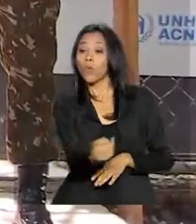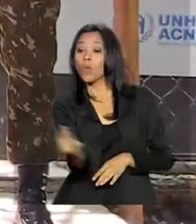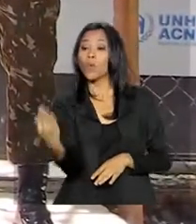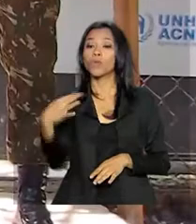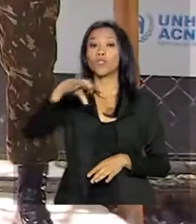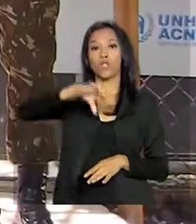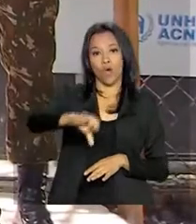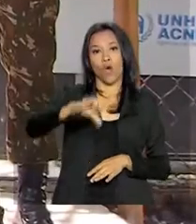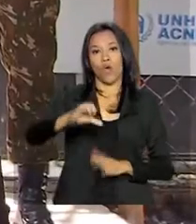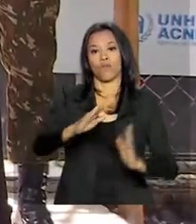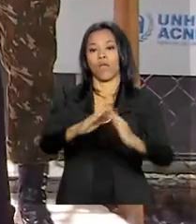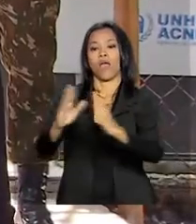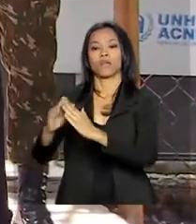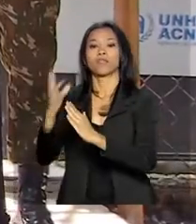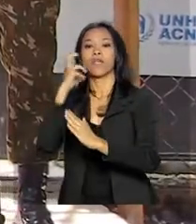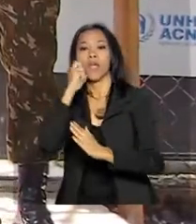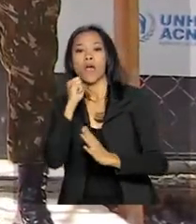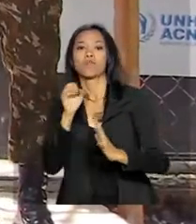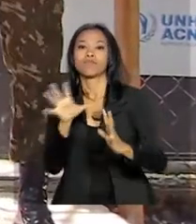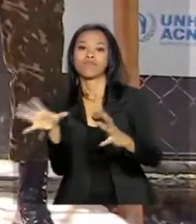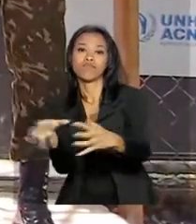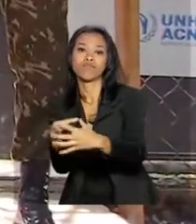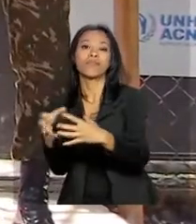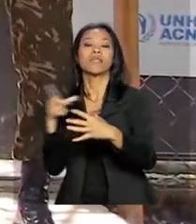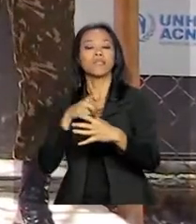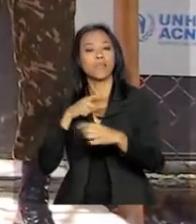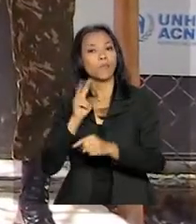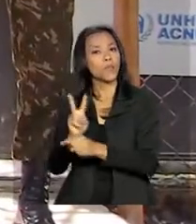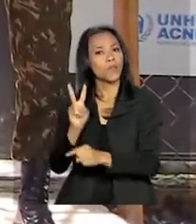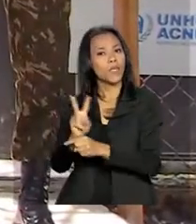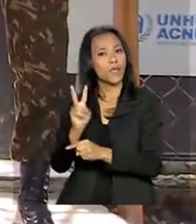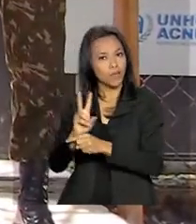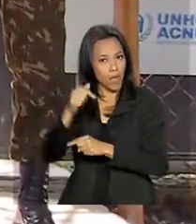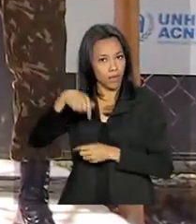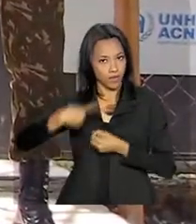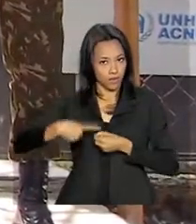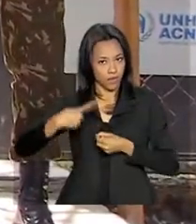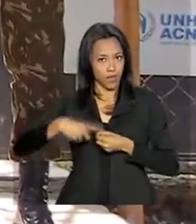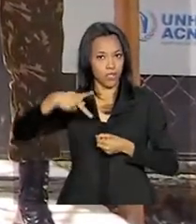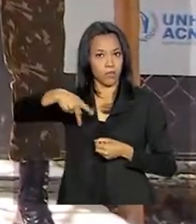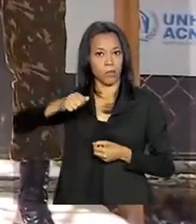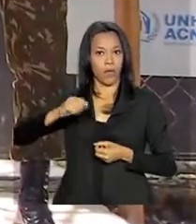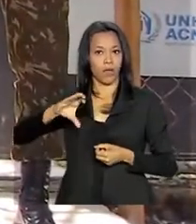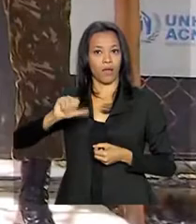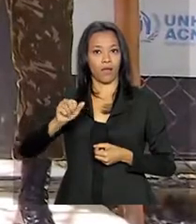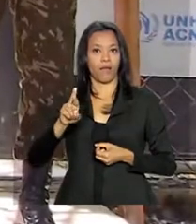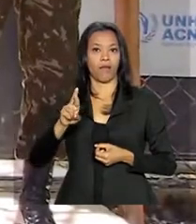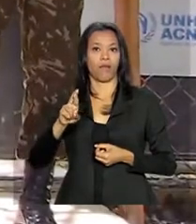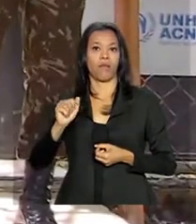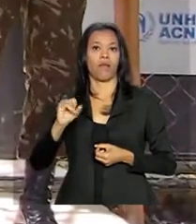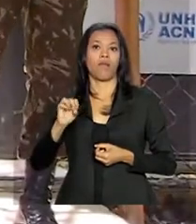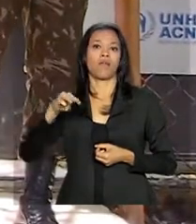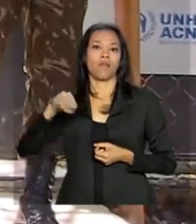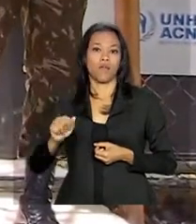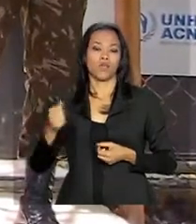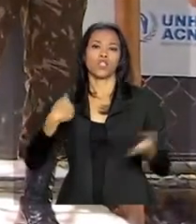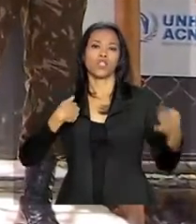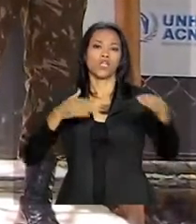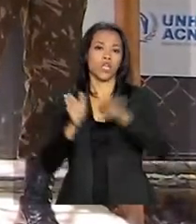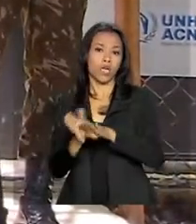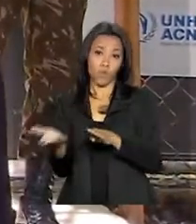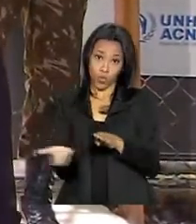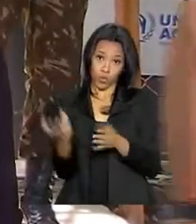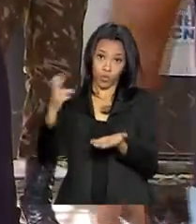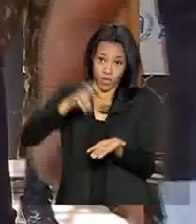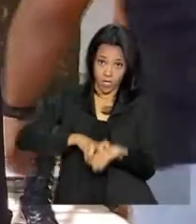ficam em Boa Vista e há um abrigo temporário também aqui em Pacaraima. A comissão, nós viemos, chegamos aqui a Pacaraima nesta